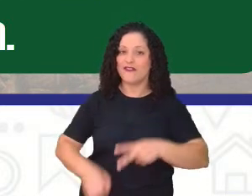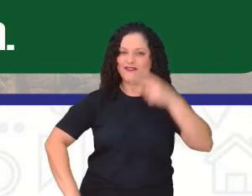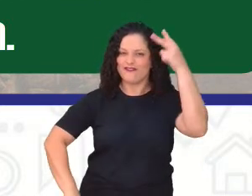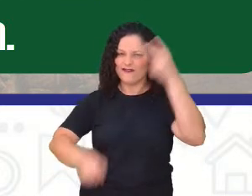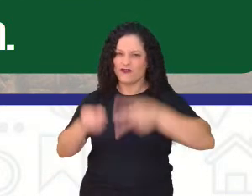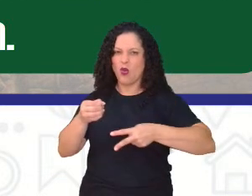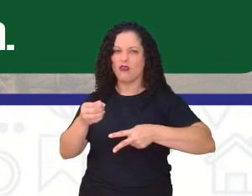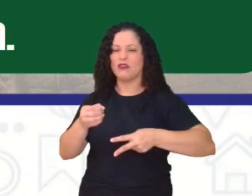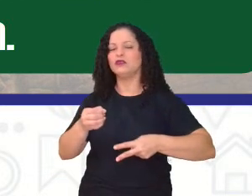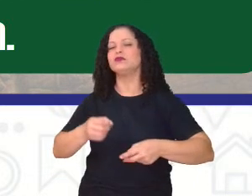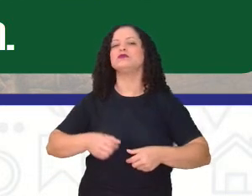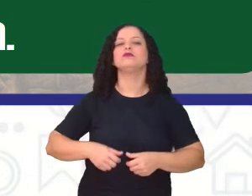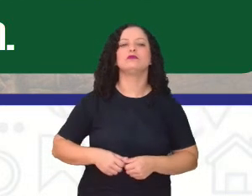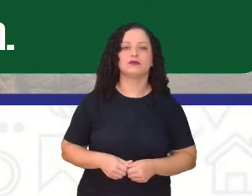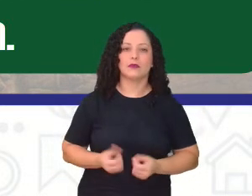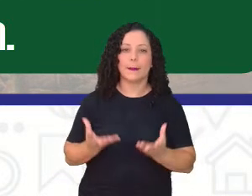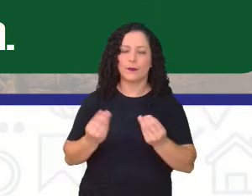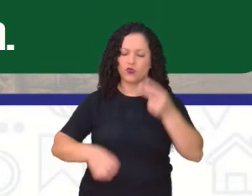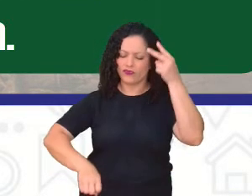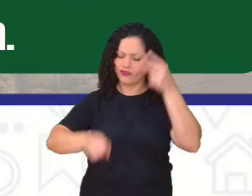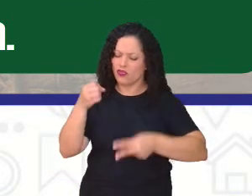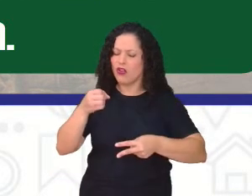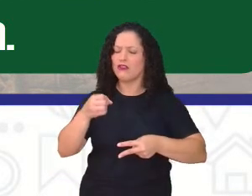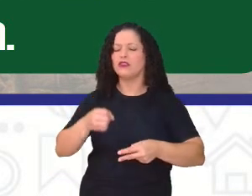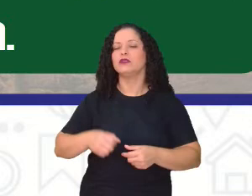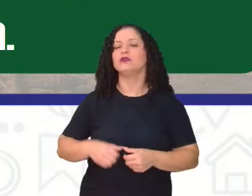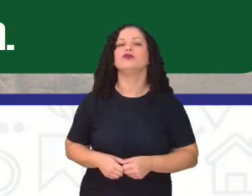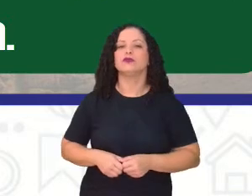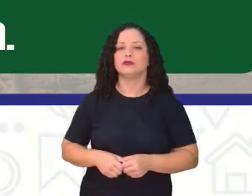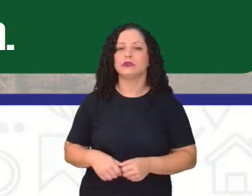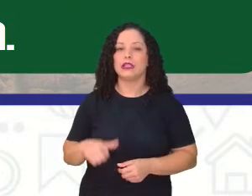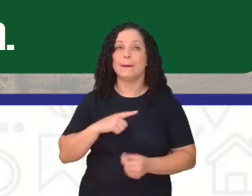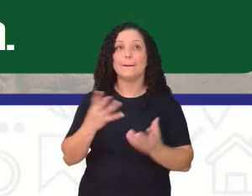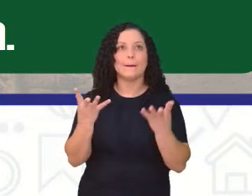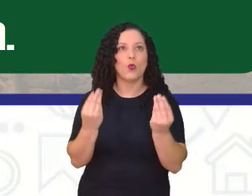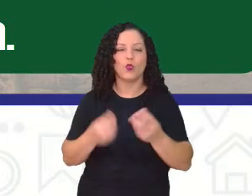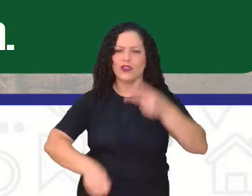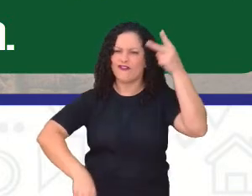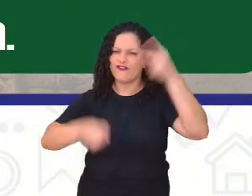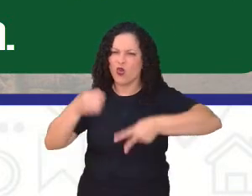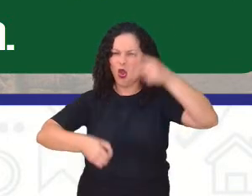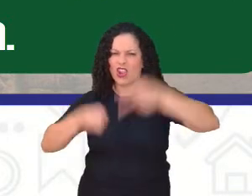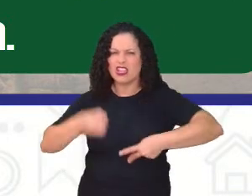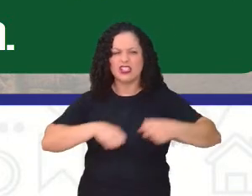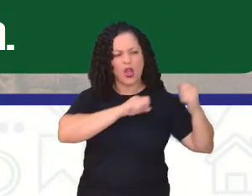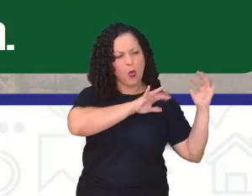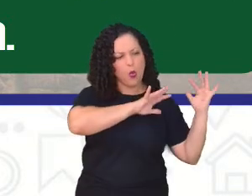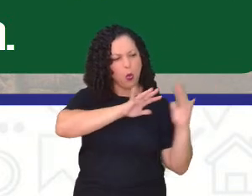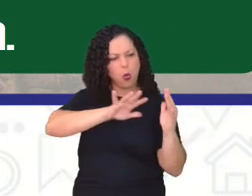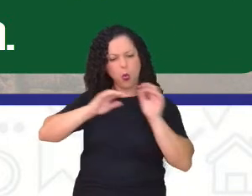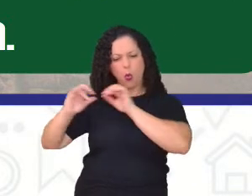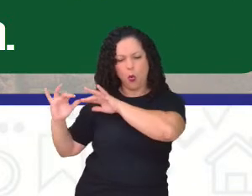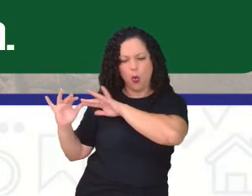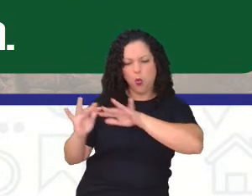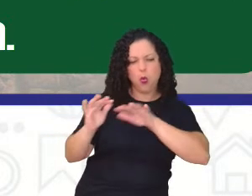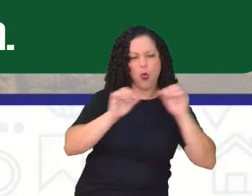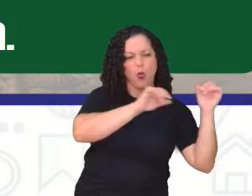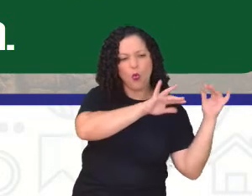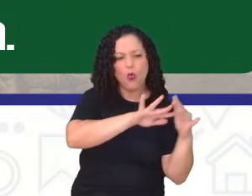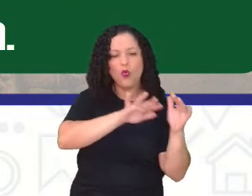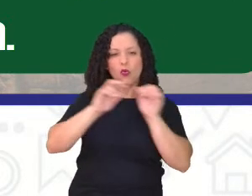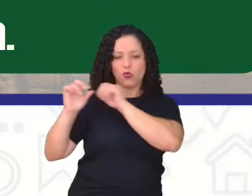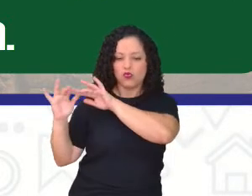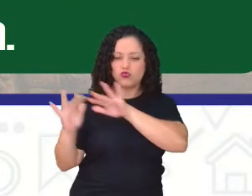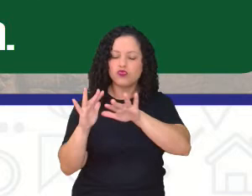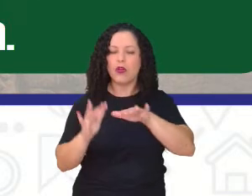violentos, certo? Então eles vêm, né, numa onda de violência, né, derrotando todo mundo, acabando com todo mundo.